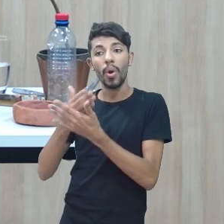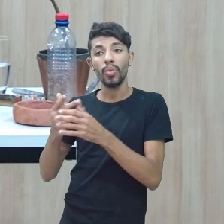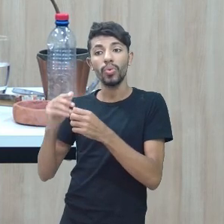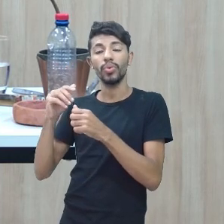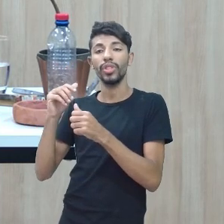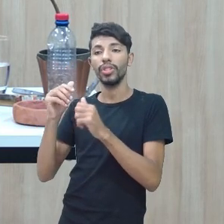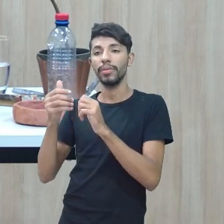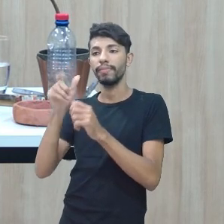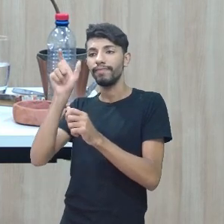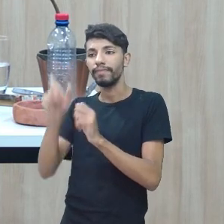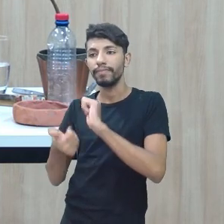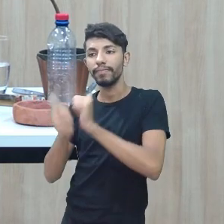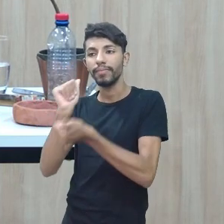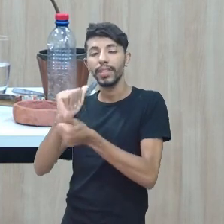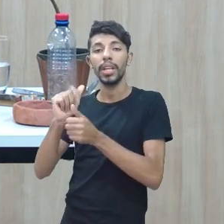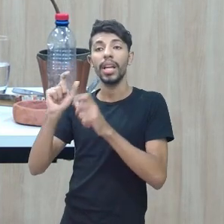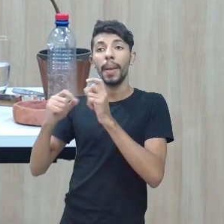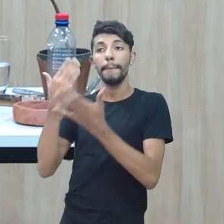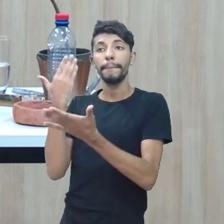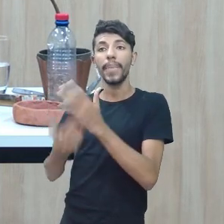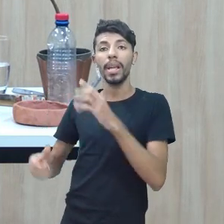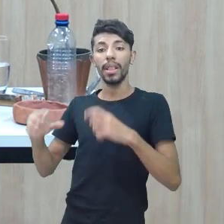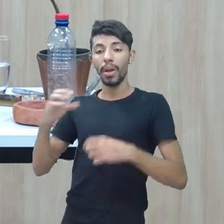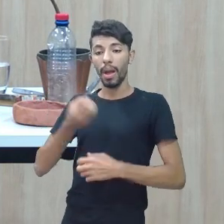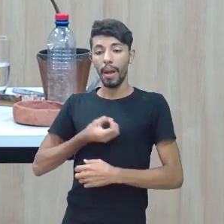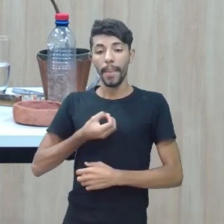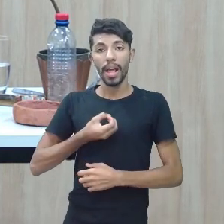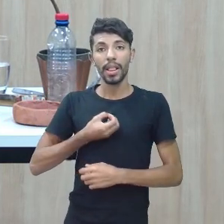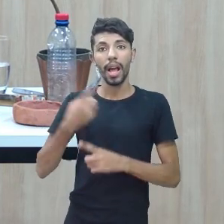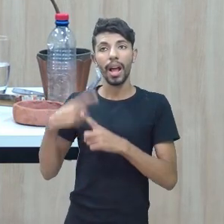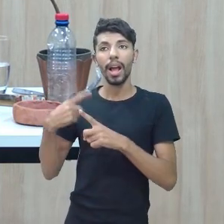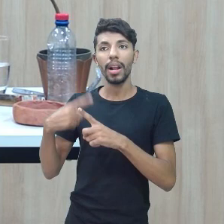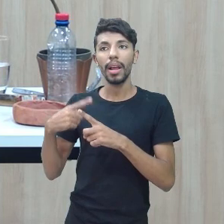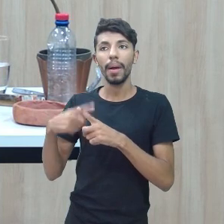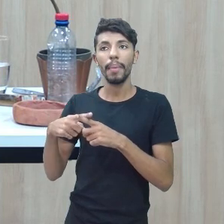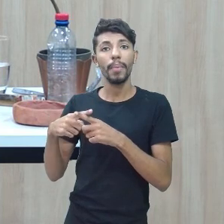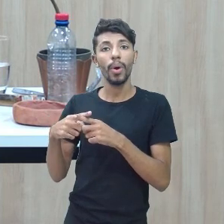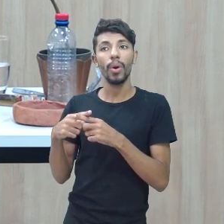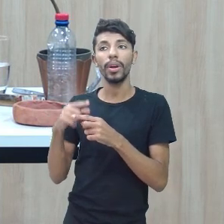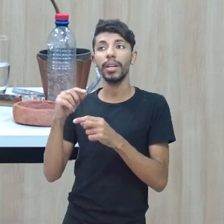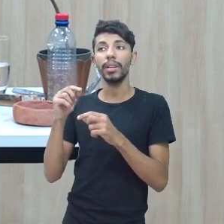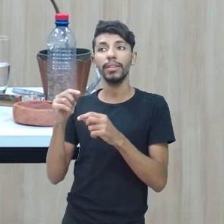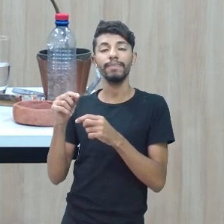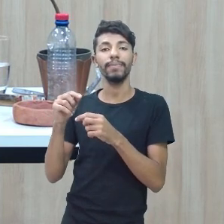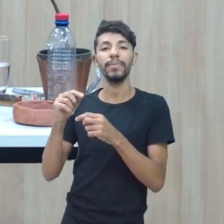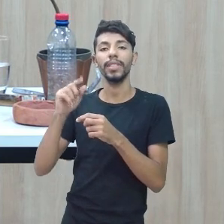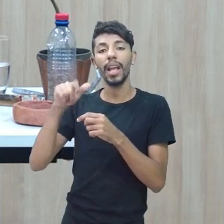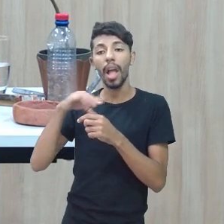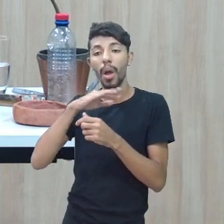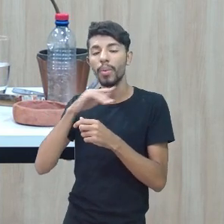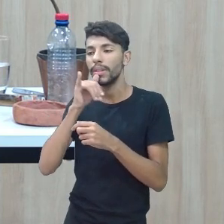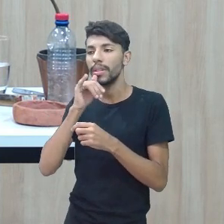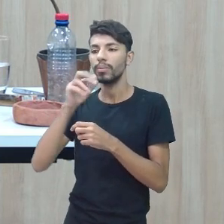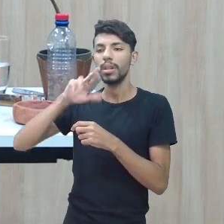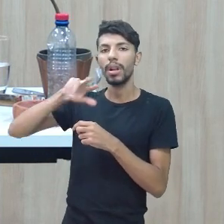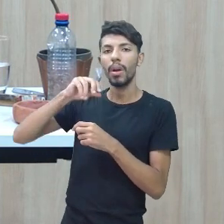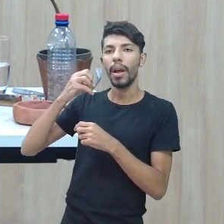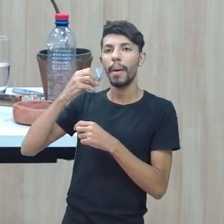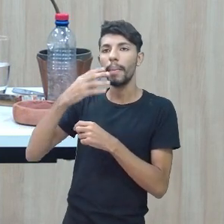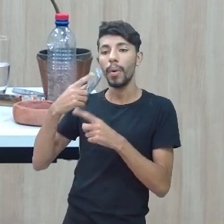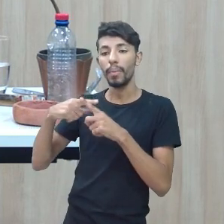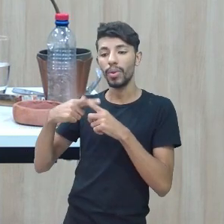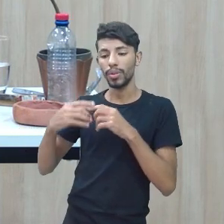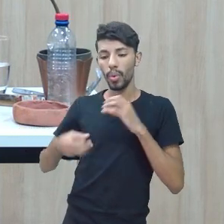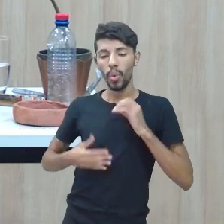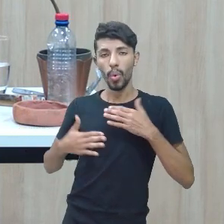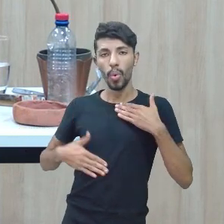pessoal? Isso não é bem-vindo? Por quê? Porque vai mexer com o mecanismo, vai mexer com toda a